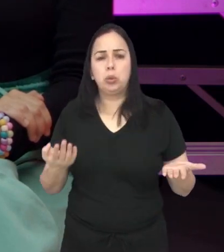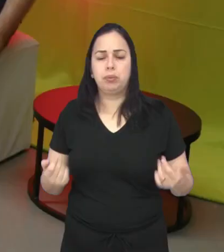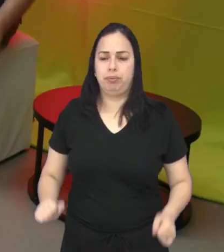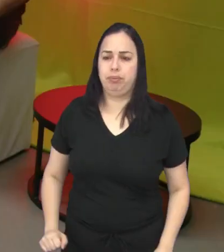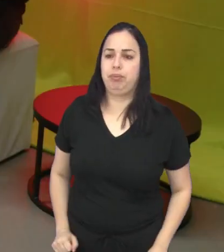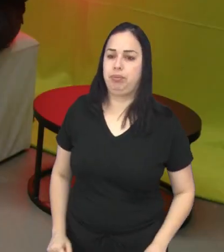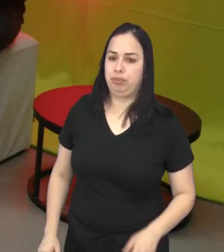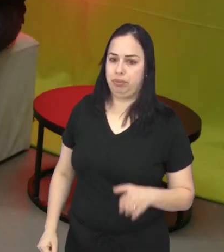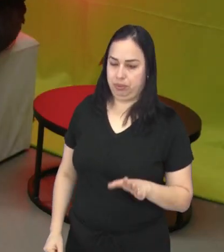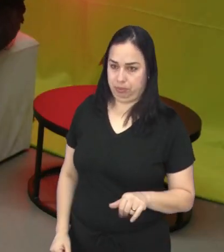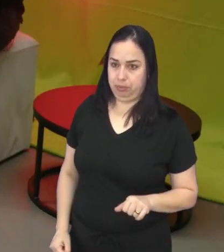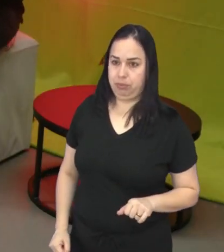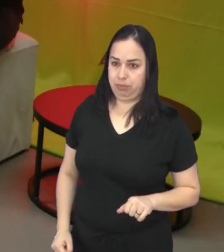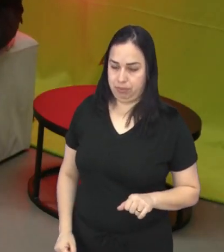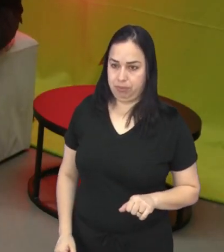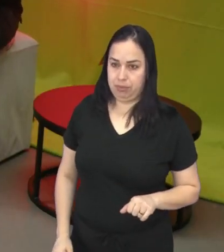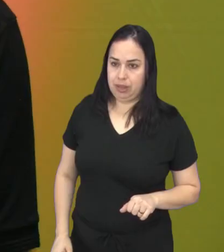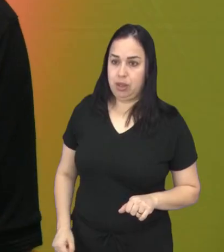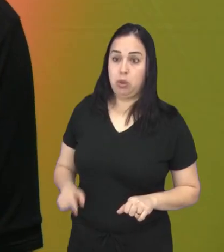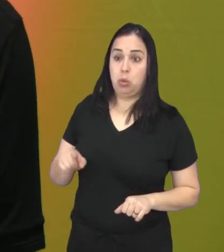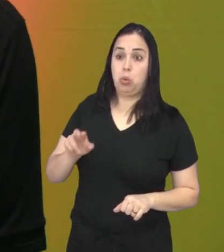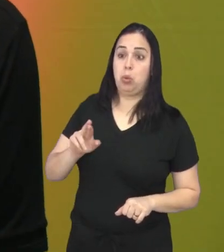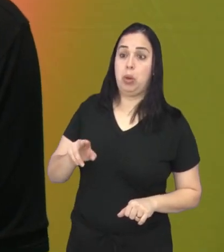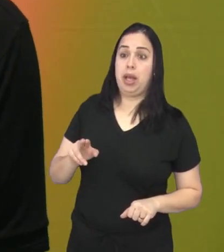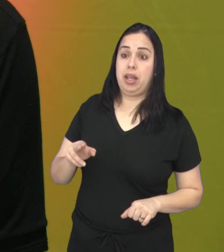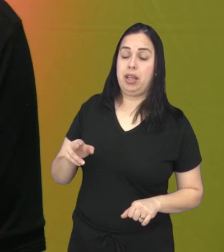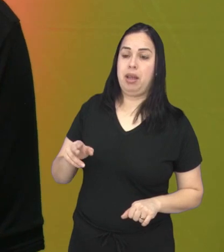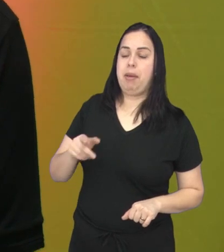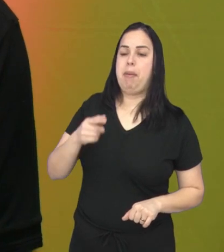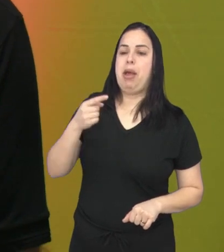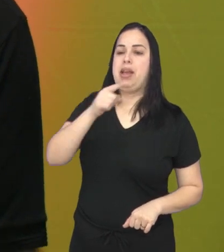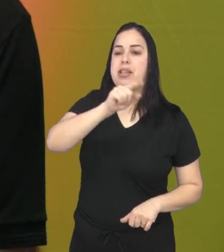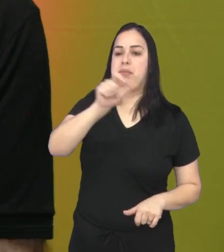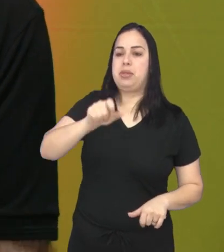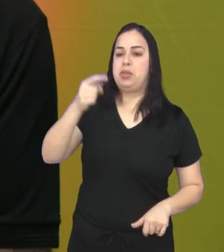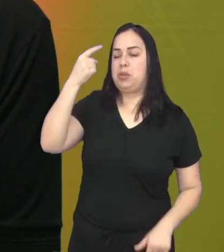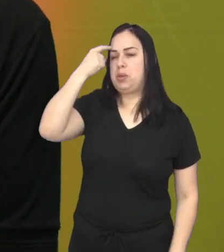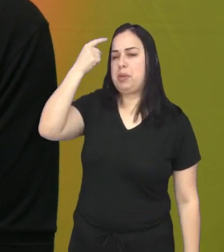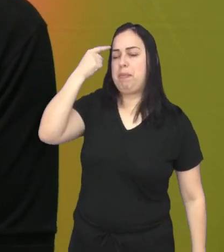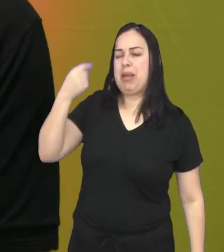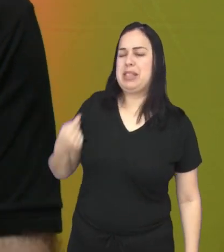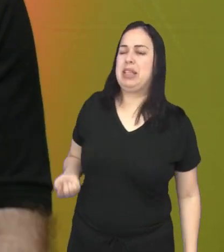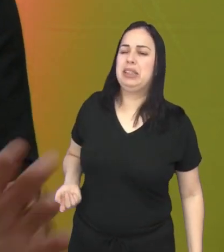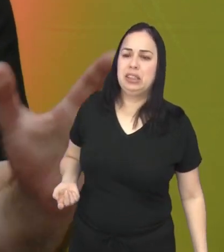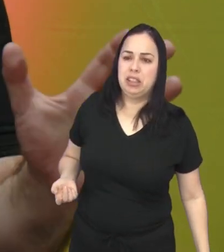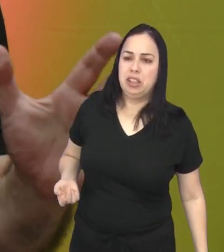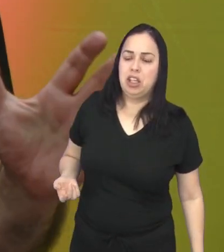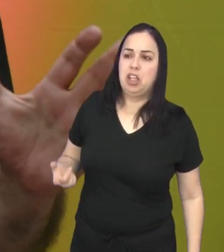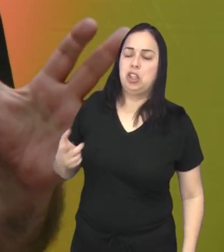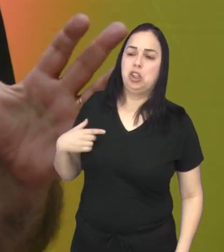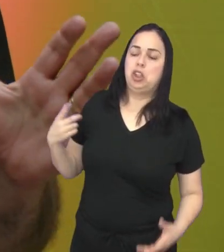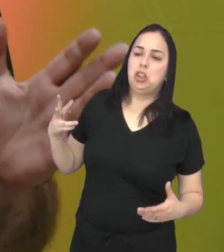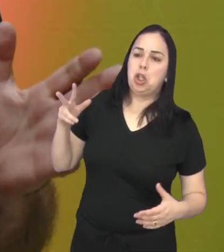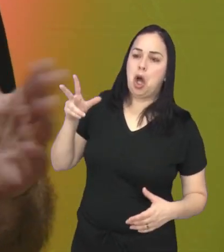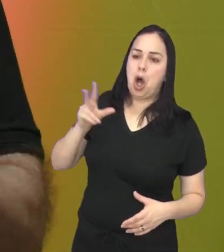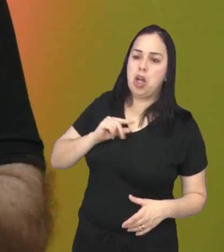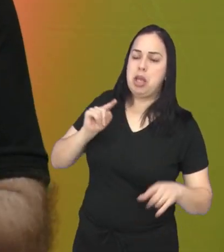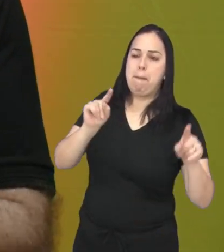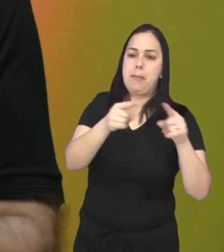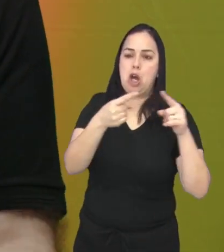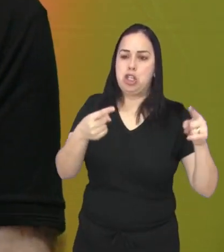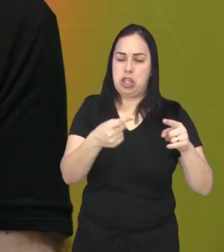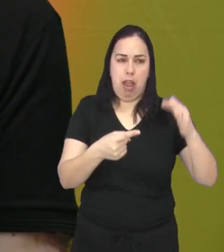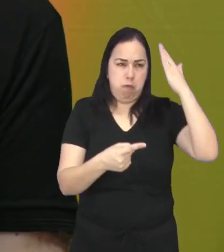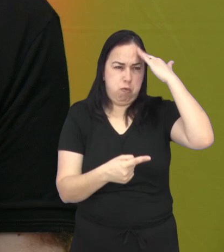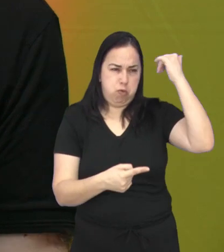Legal. Quando tu fala de não emplacar sucesso, é que as pessoas acham que... Eu achei isso durante muito tempo, né? Tu olha pra foto e fala, música, ou você